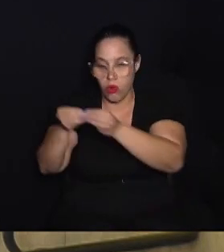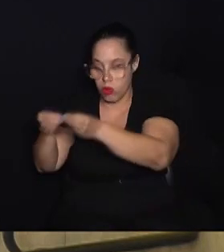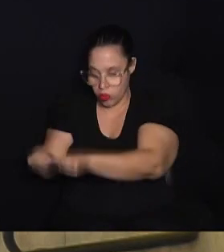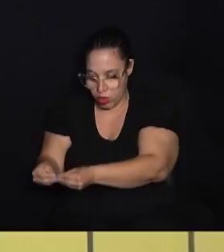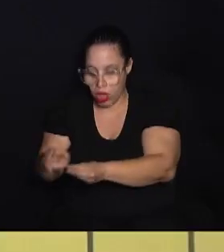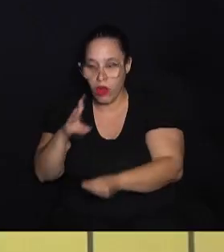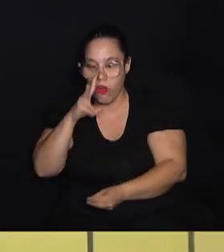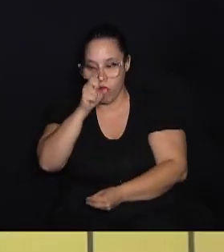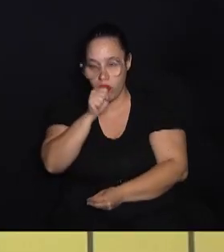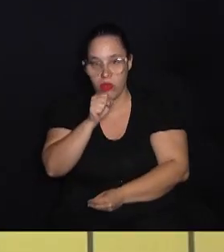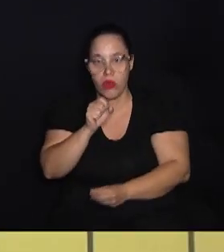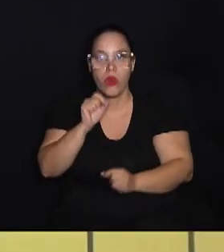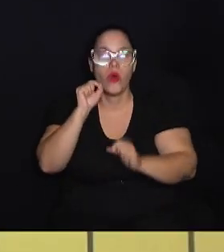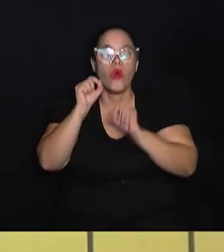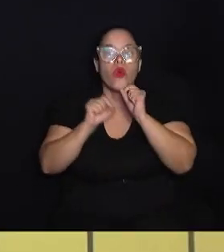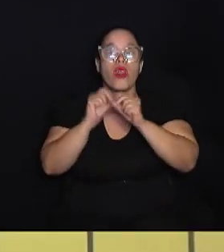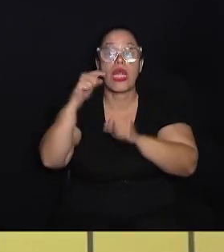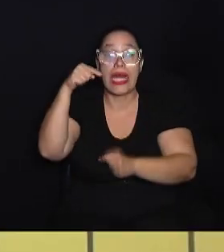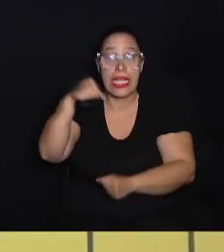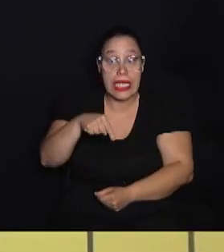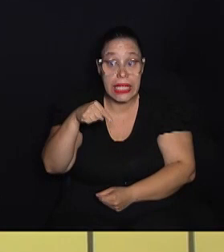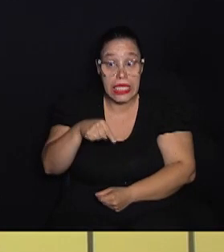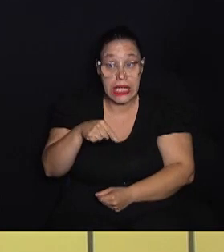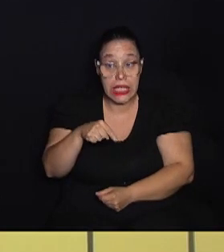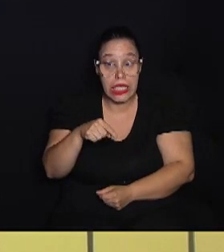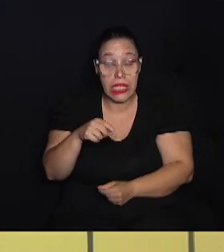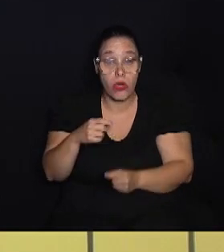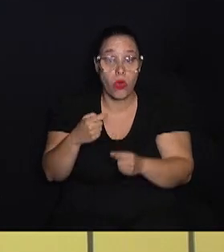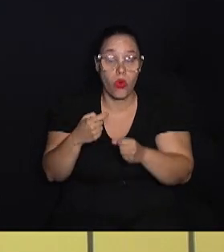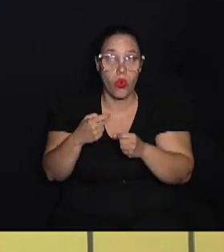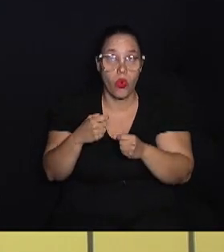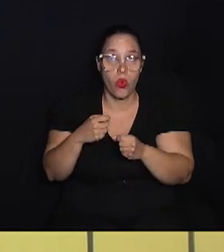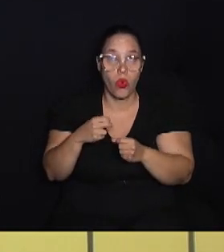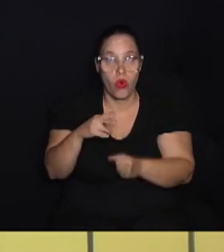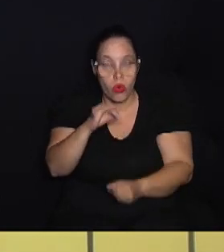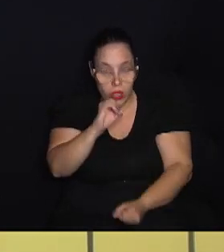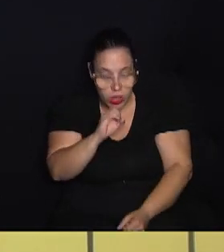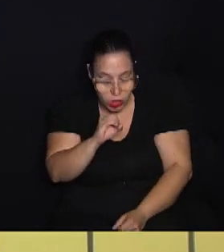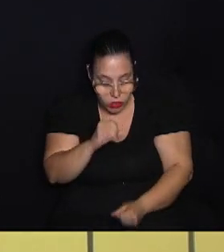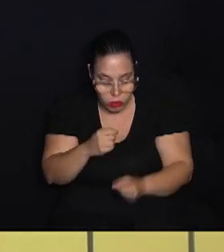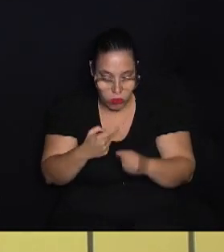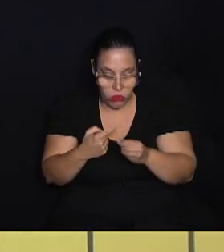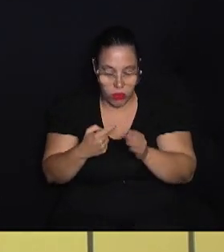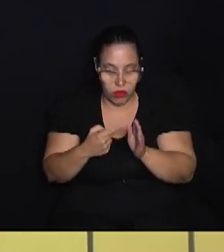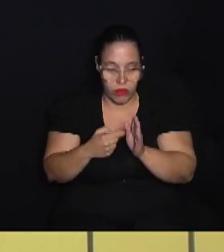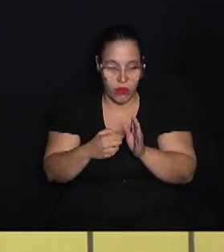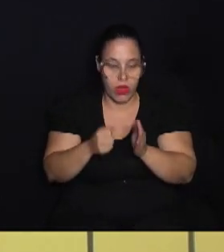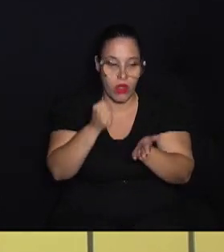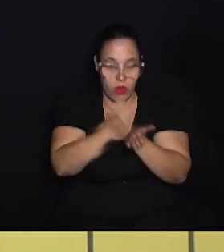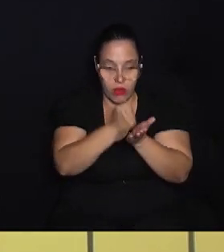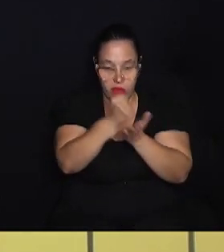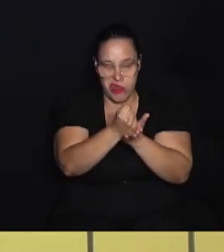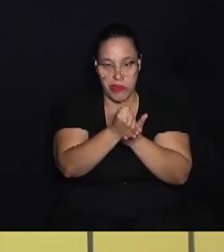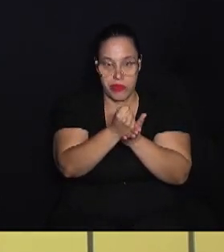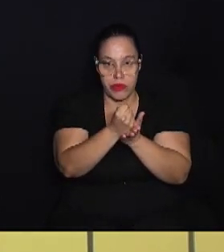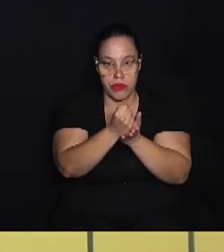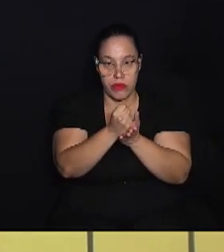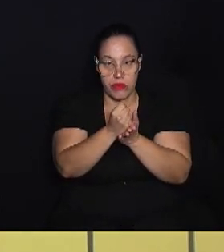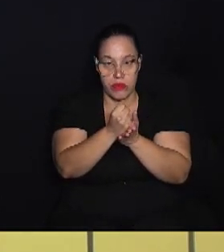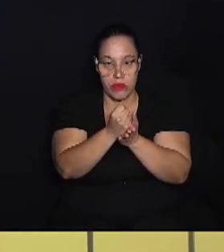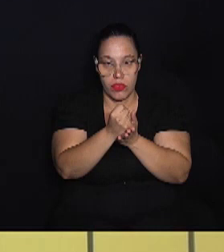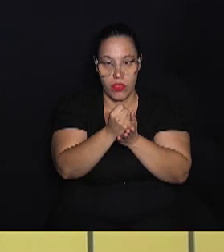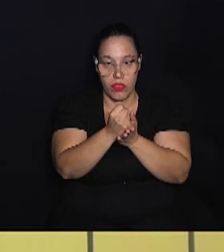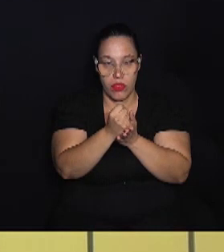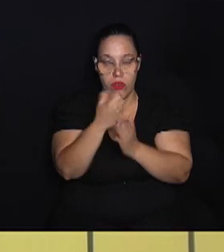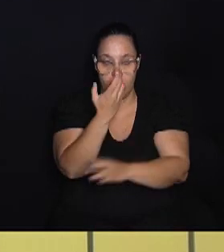força. Sim. O que há aqui, há alguns convênios no estado de São Paulo, né? E contratações, convênios com a Fundação